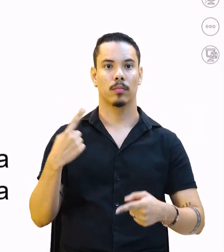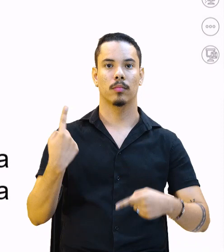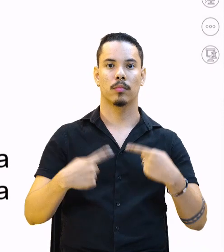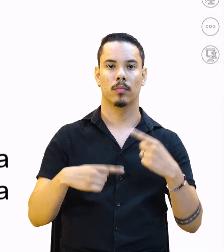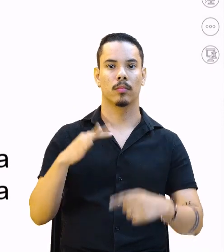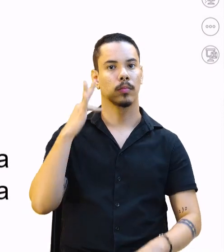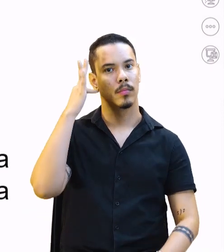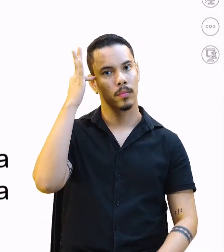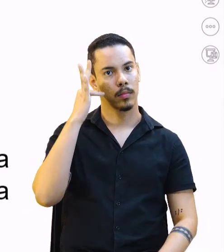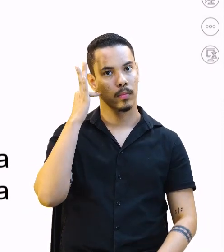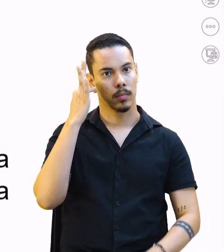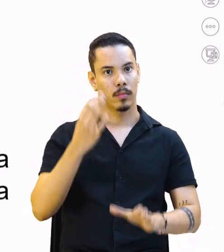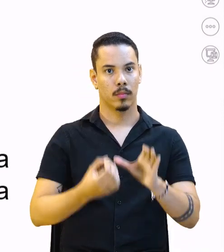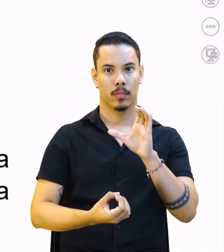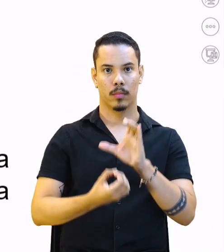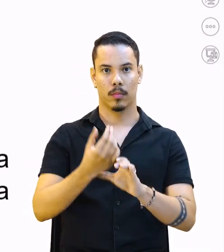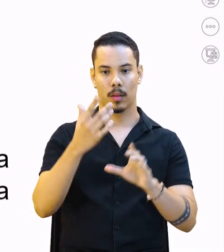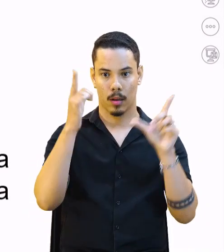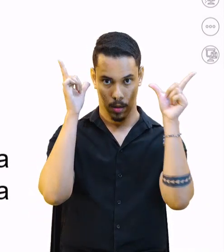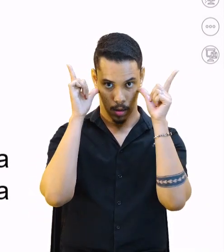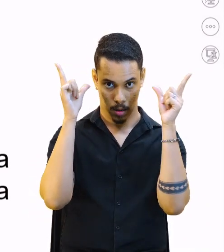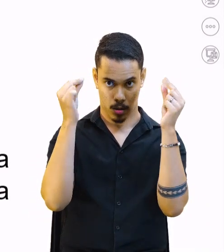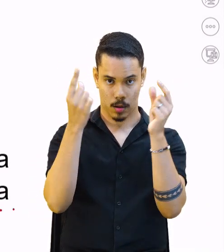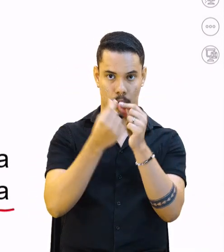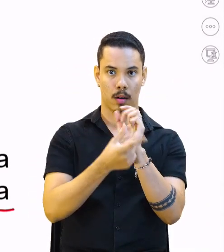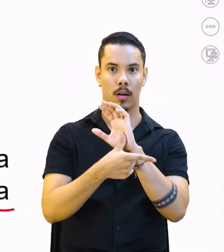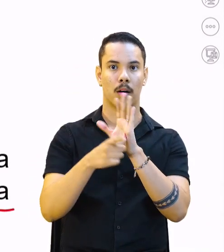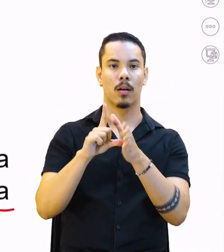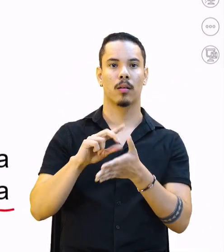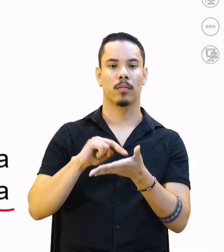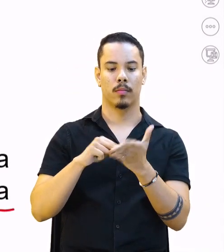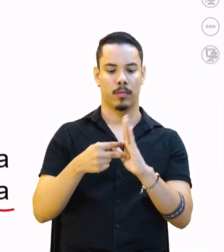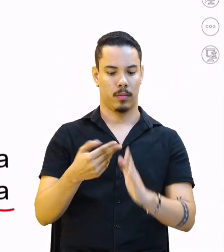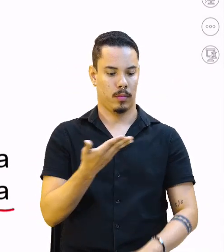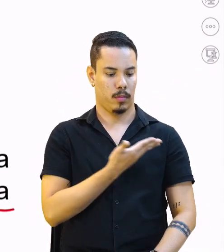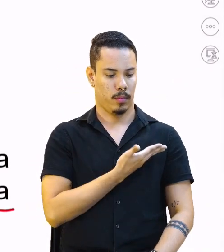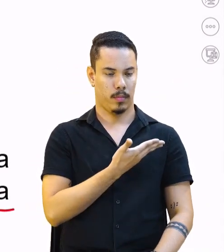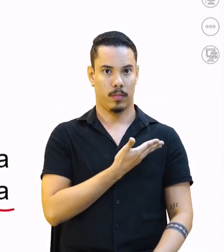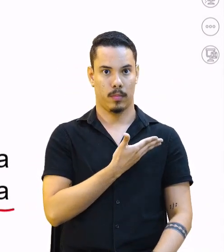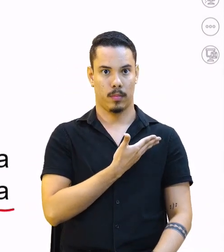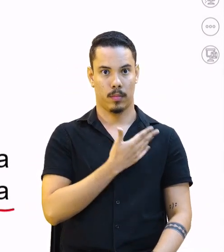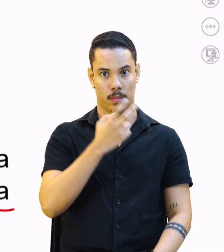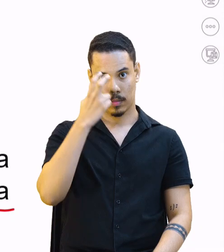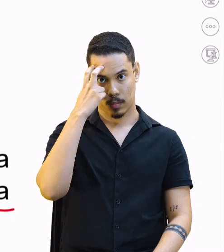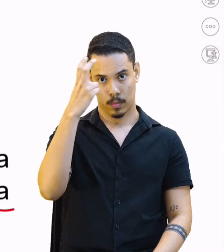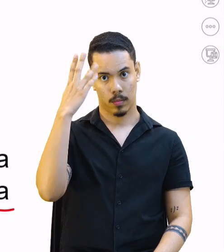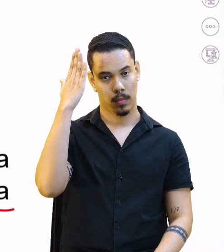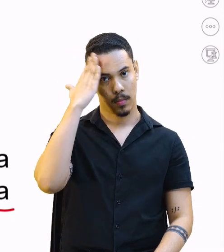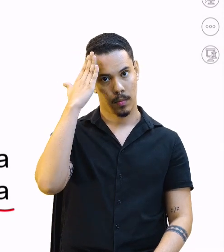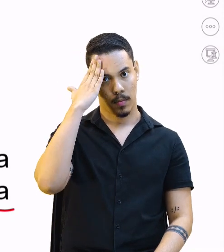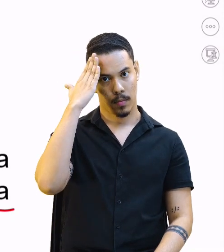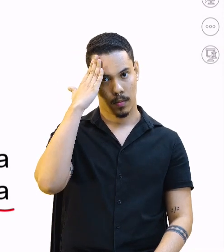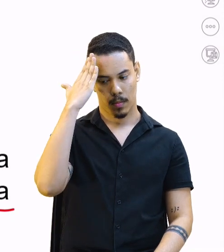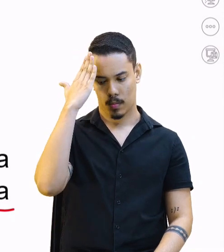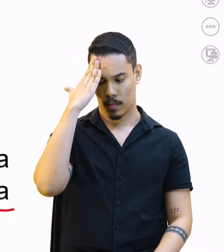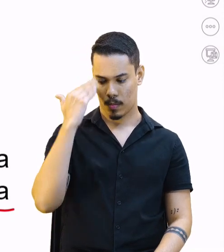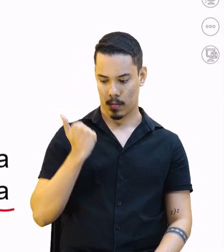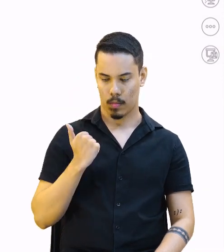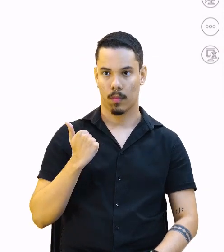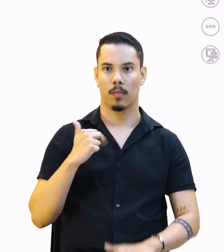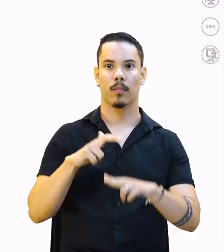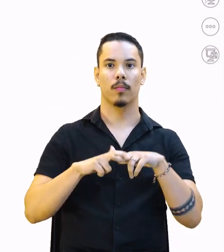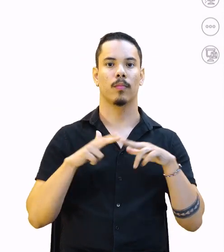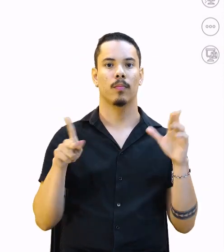língua grega antiga que significa amigo da sabedoria. Então, filosofia significa amigo da filosofia.